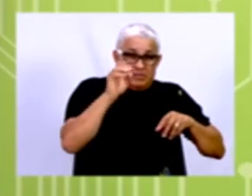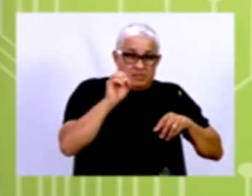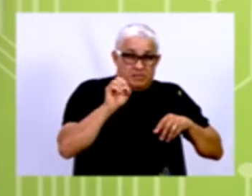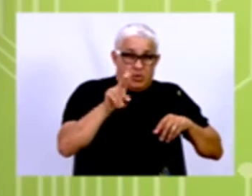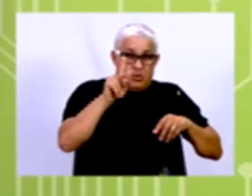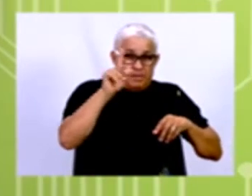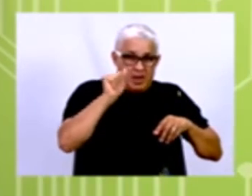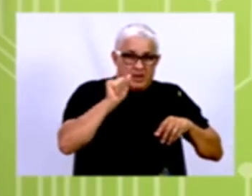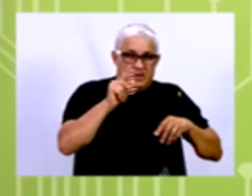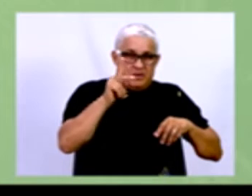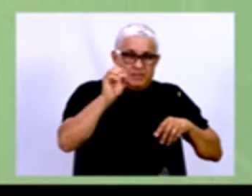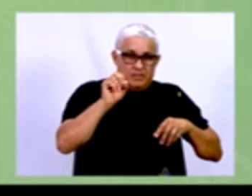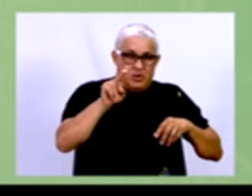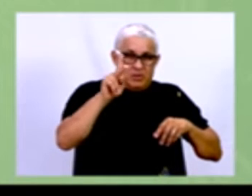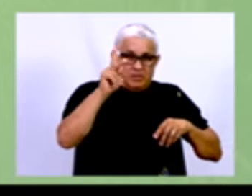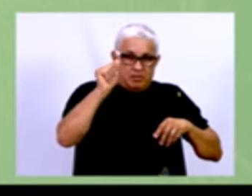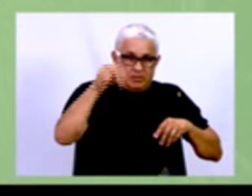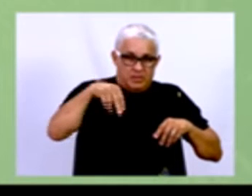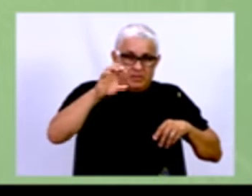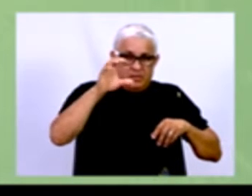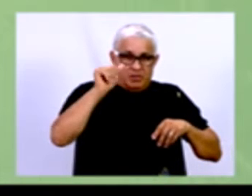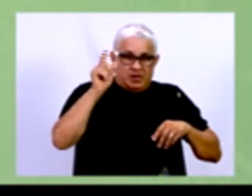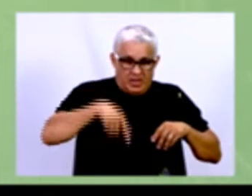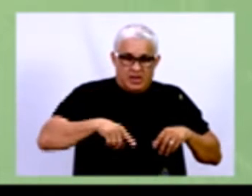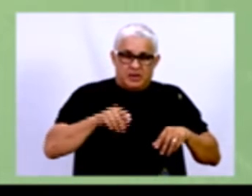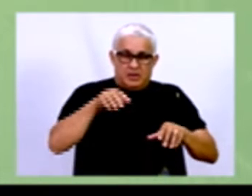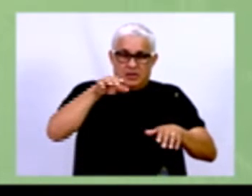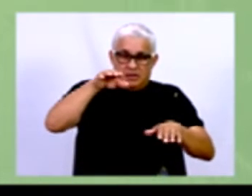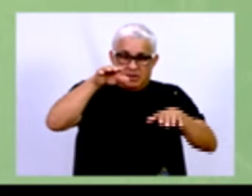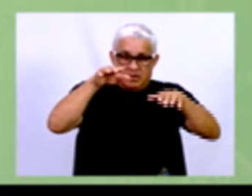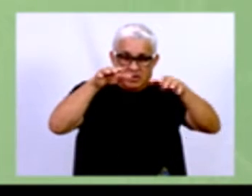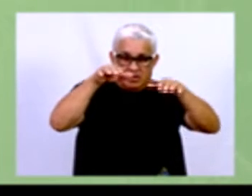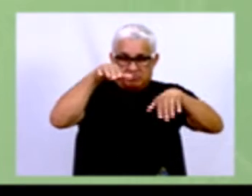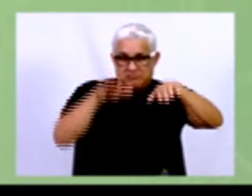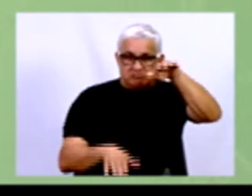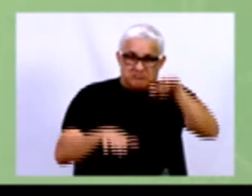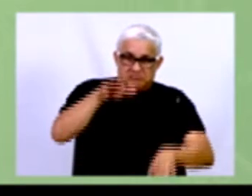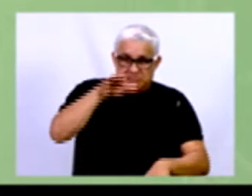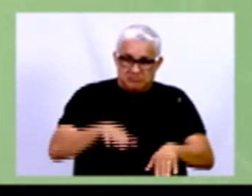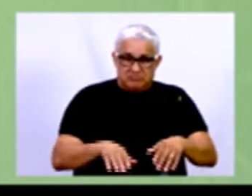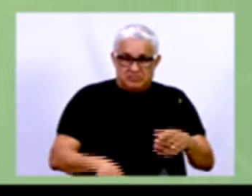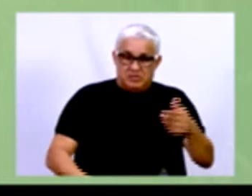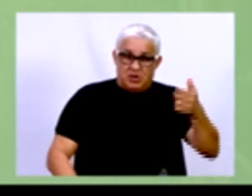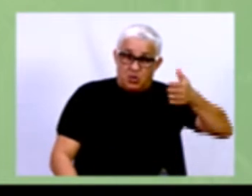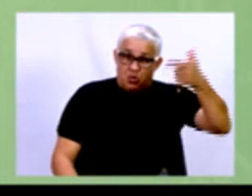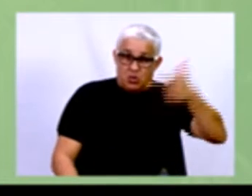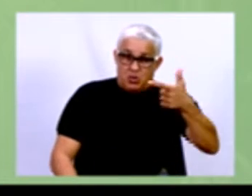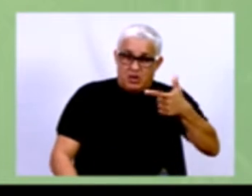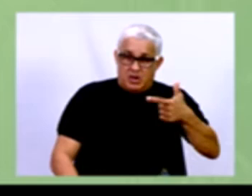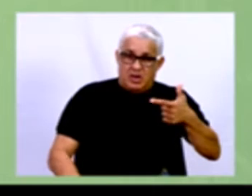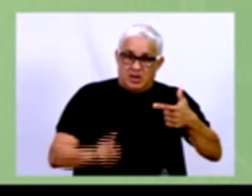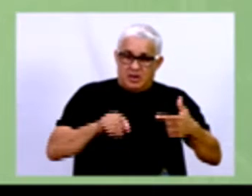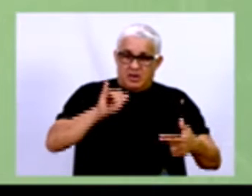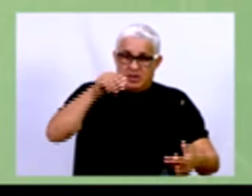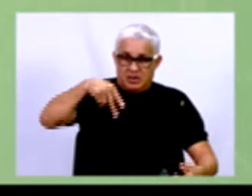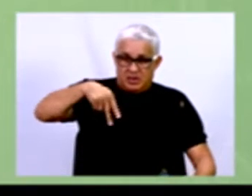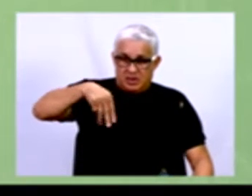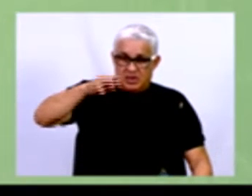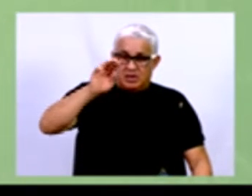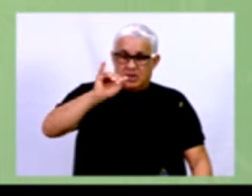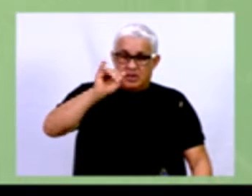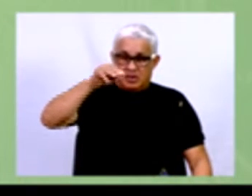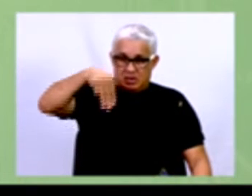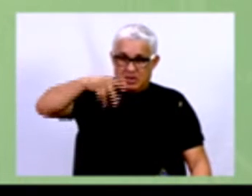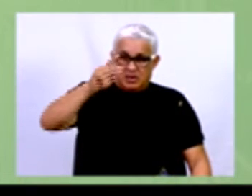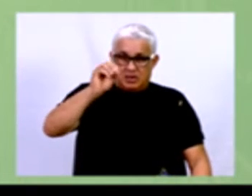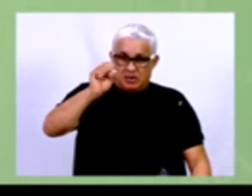que a poupança é um desequilíbrio. O segundo desequilíbrio são os impostos. Ou seja, como o governo não participa do